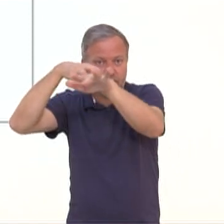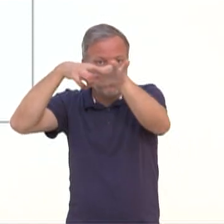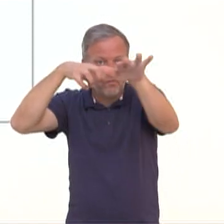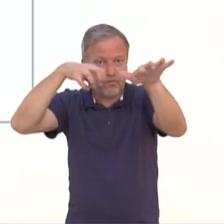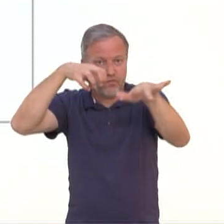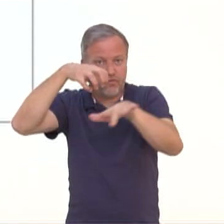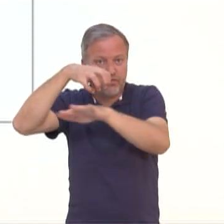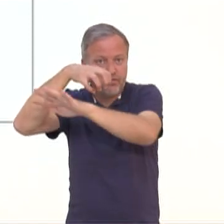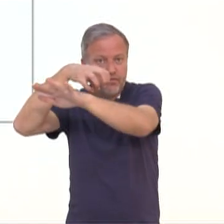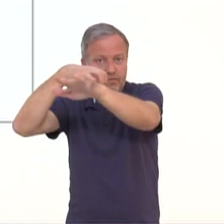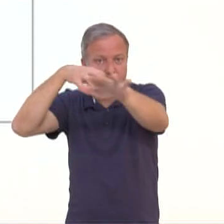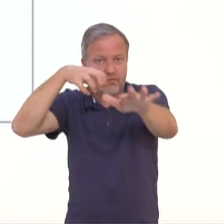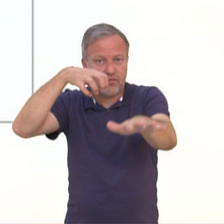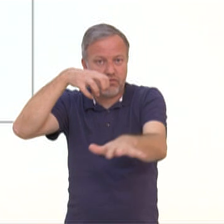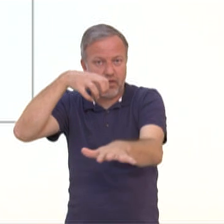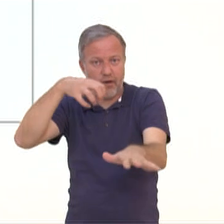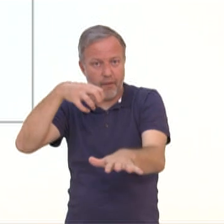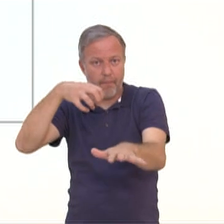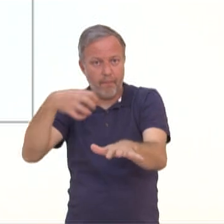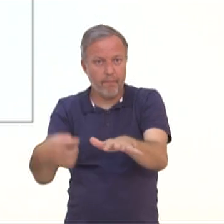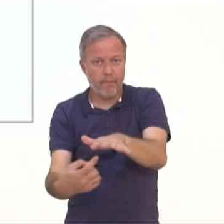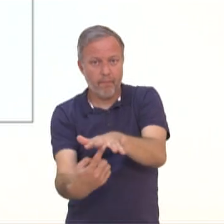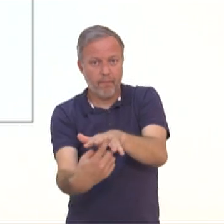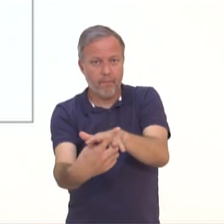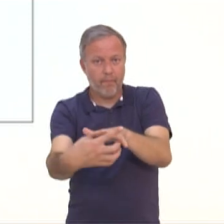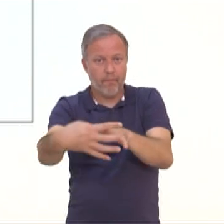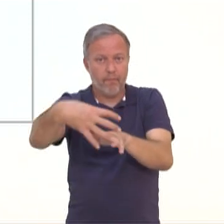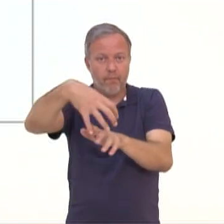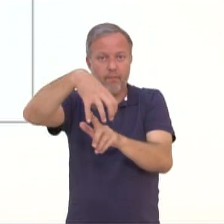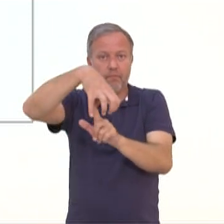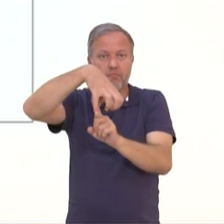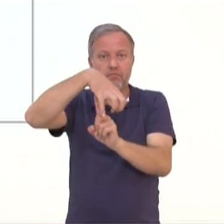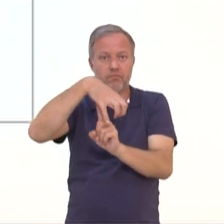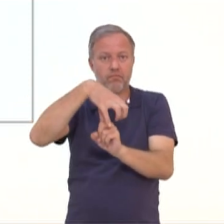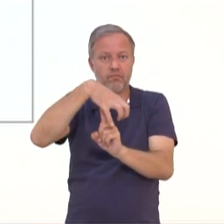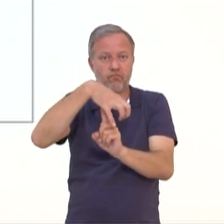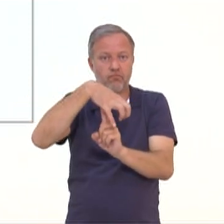Maravilha? Então, como é que seria a estrutura